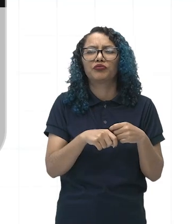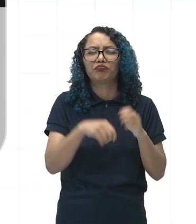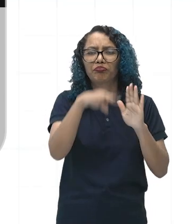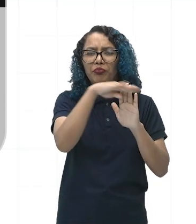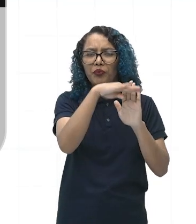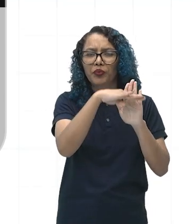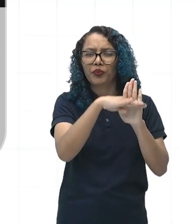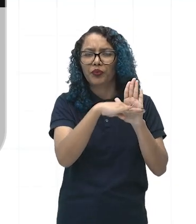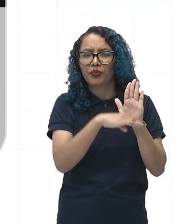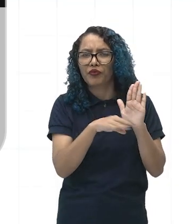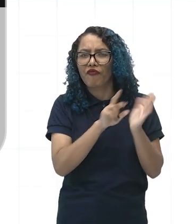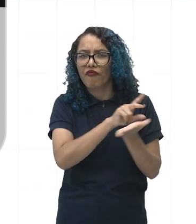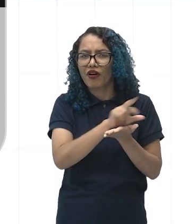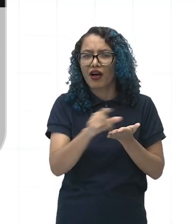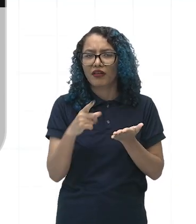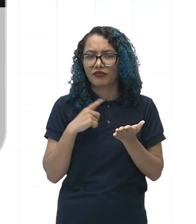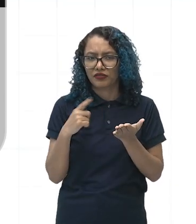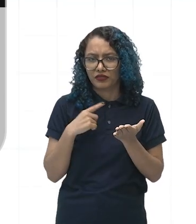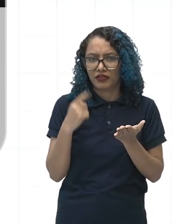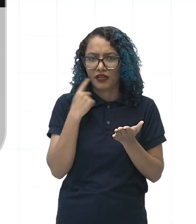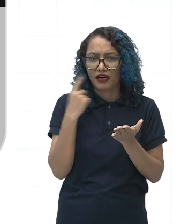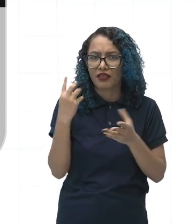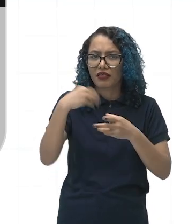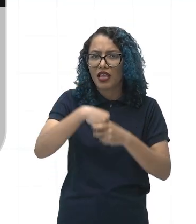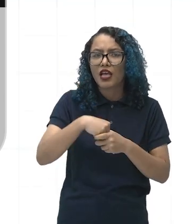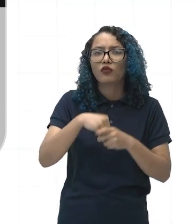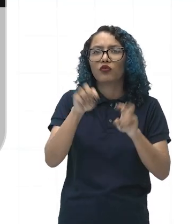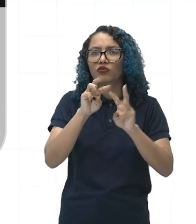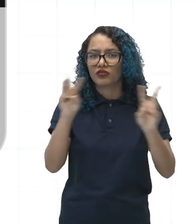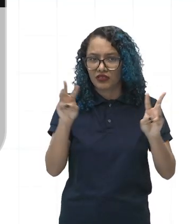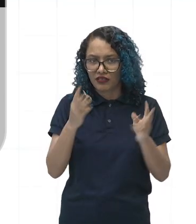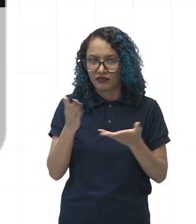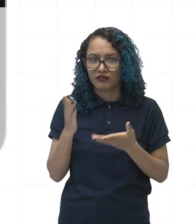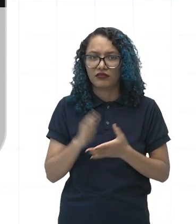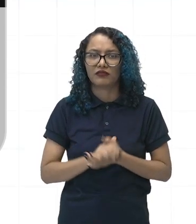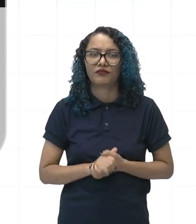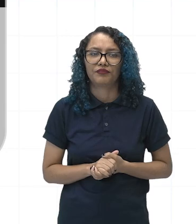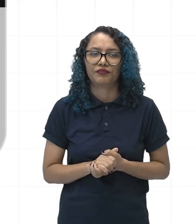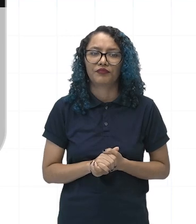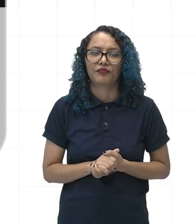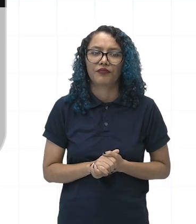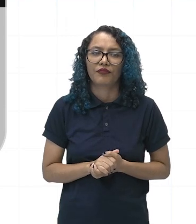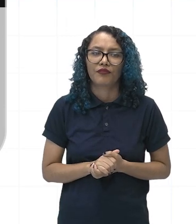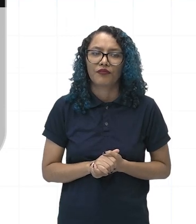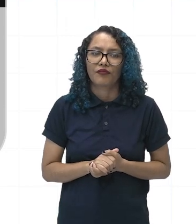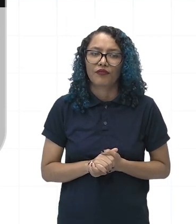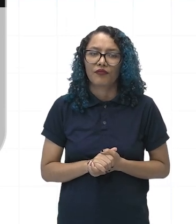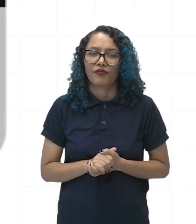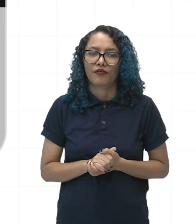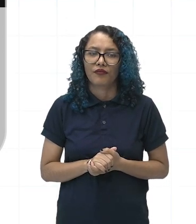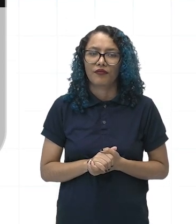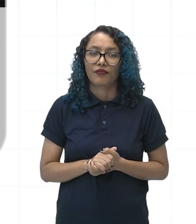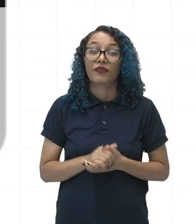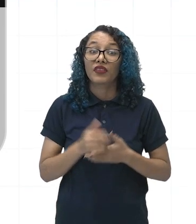seções fazem parte desse jornal, né? Então percebam que são